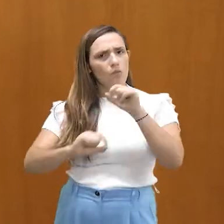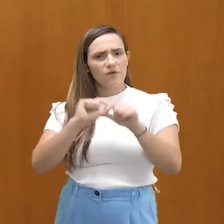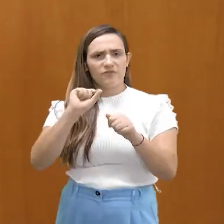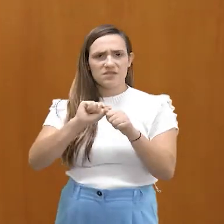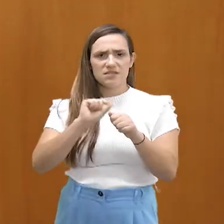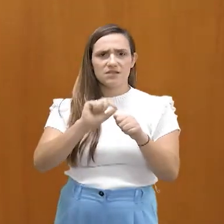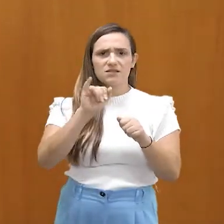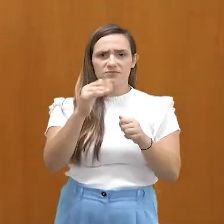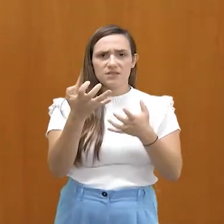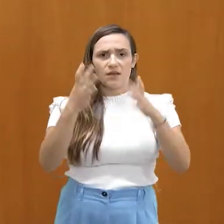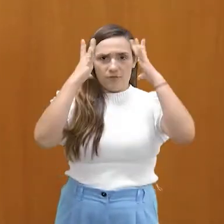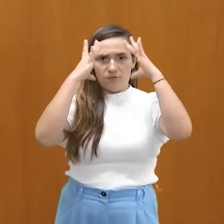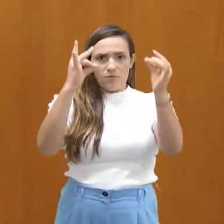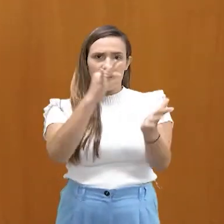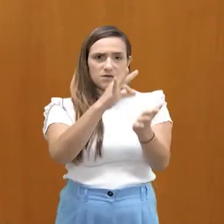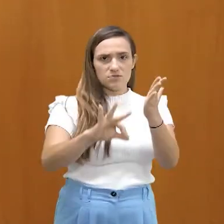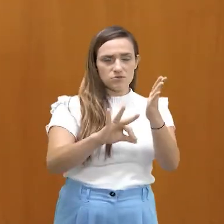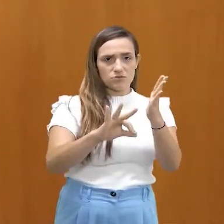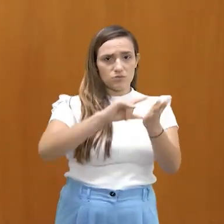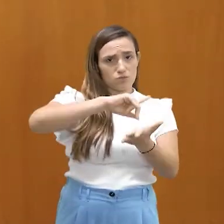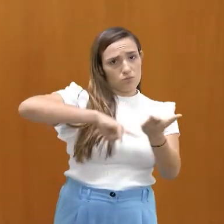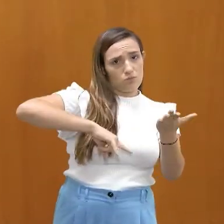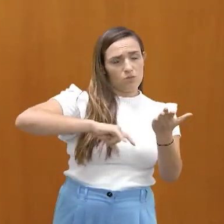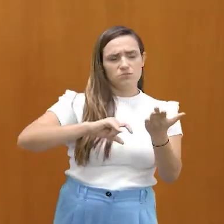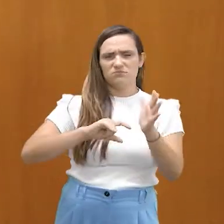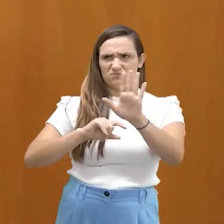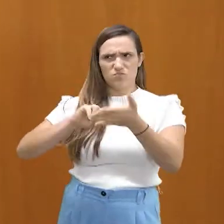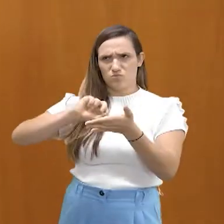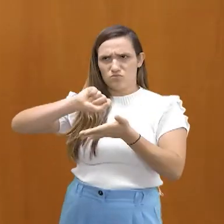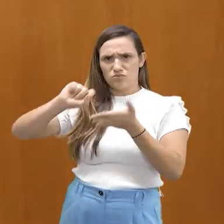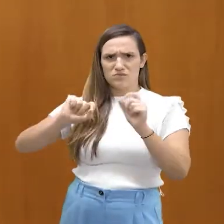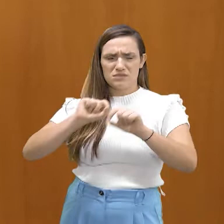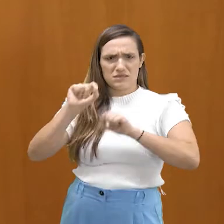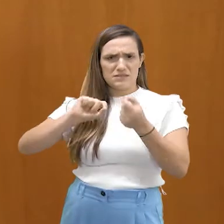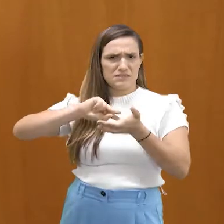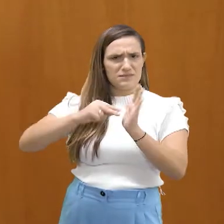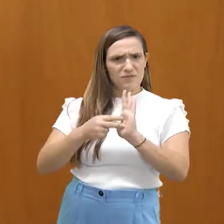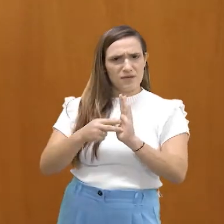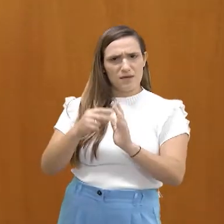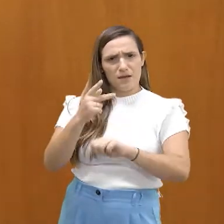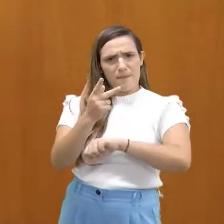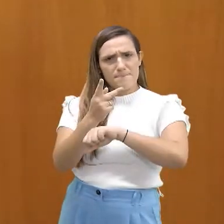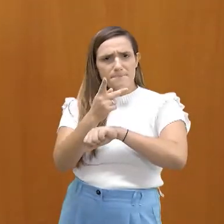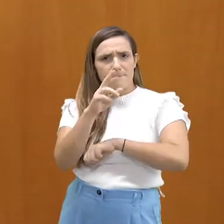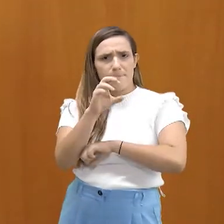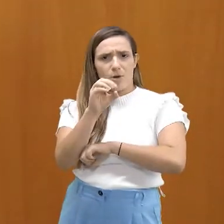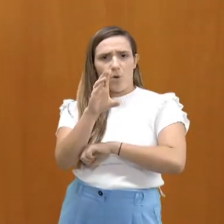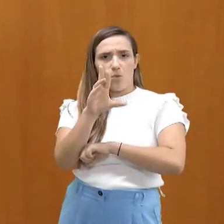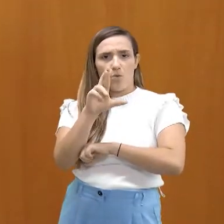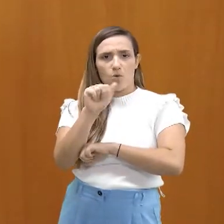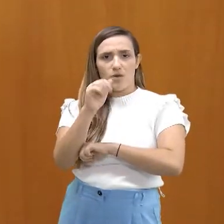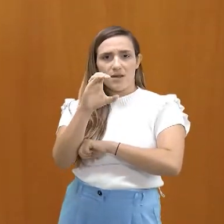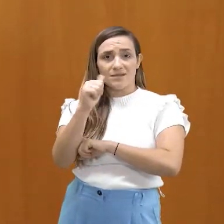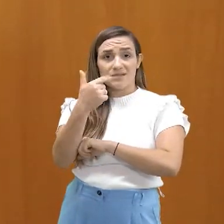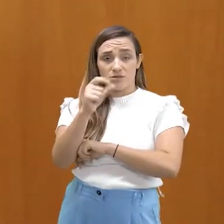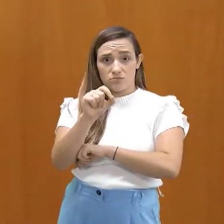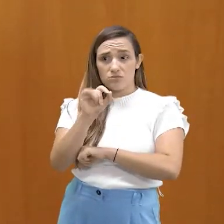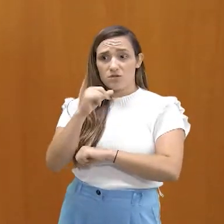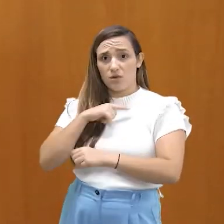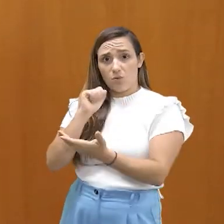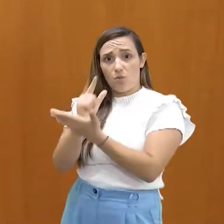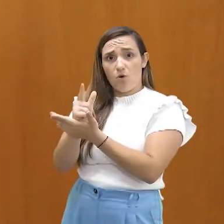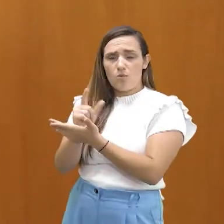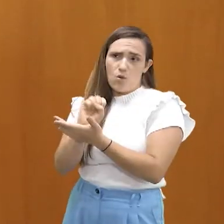que fazer para autenticar um documento? O que é uma procuração? Onde devo fazer o registro de